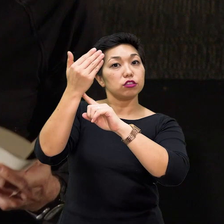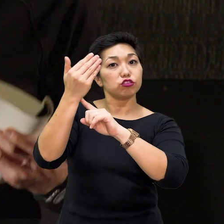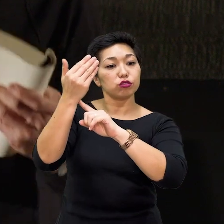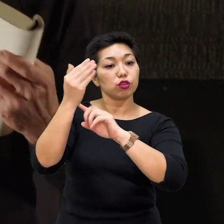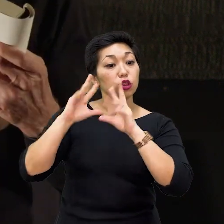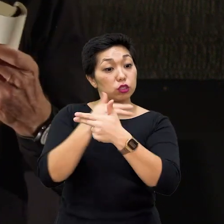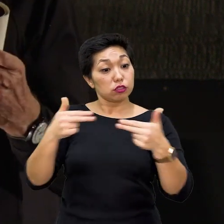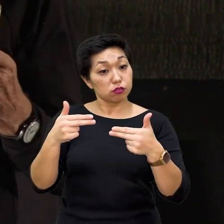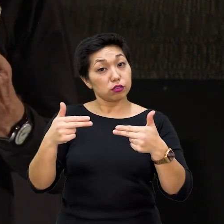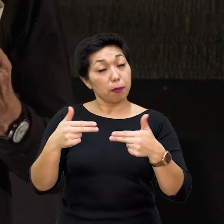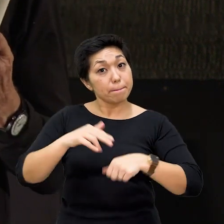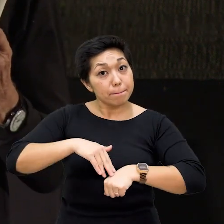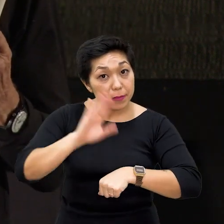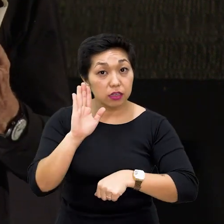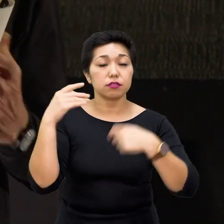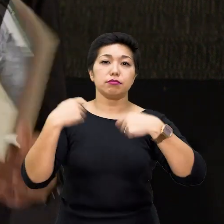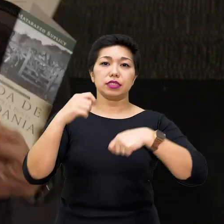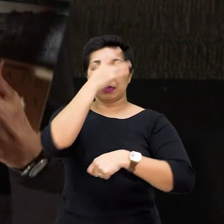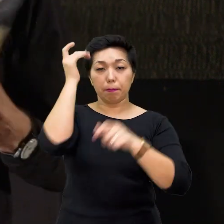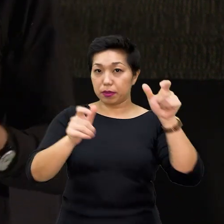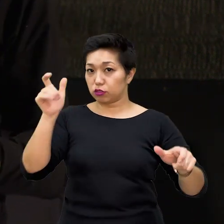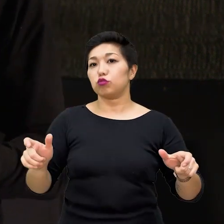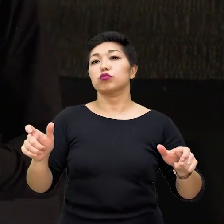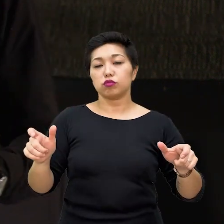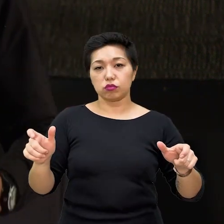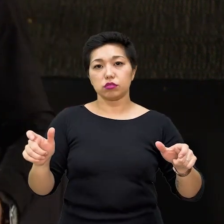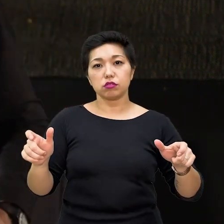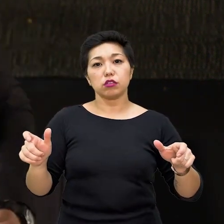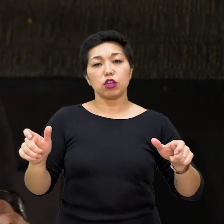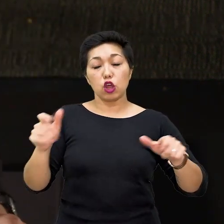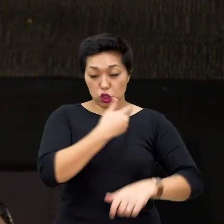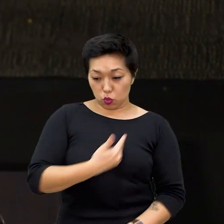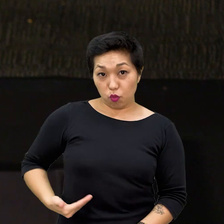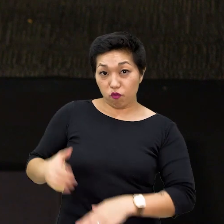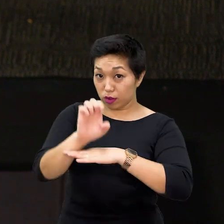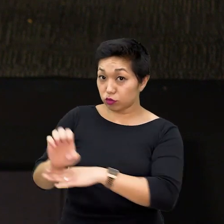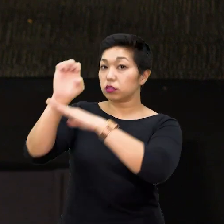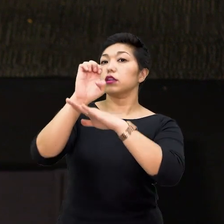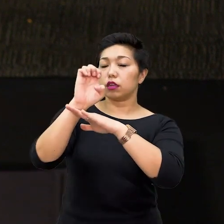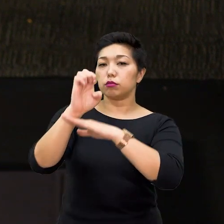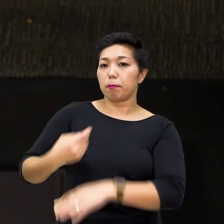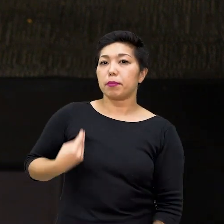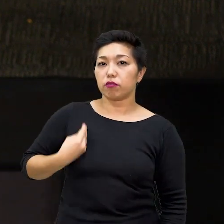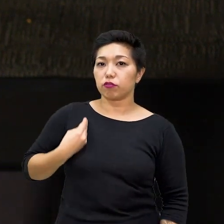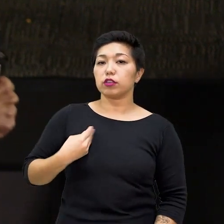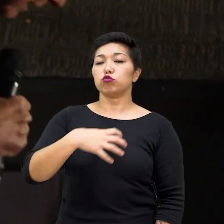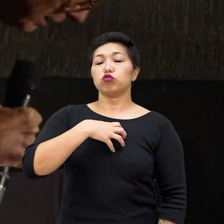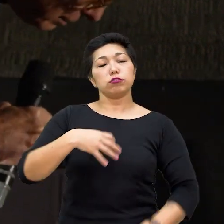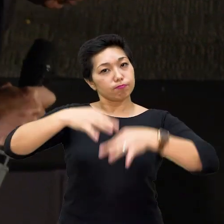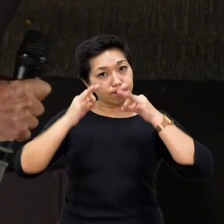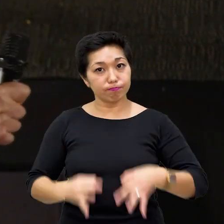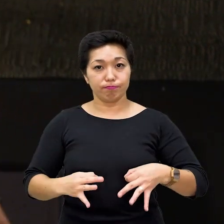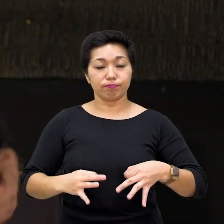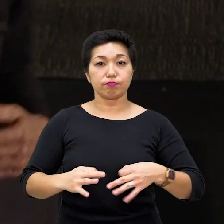mais haverá pessoas que precisarão do Estado para estar vivendo com